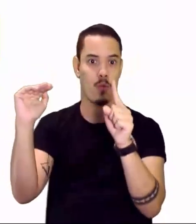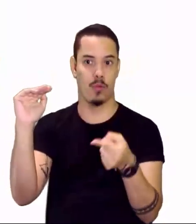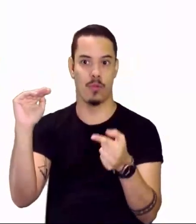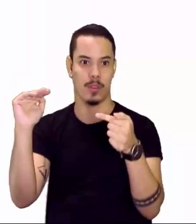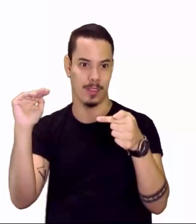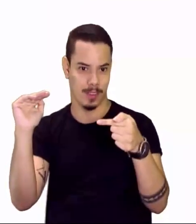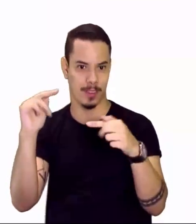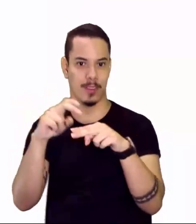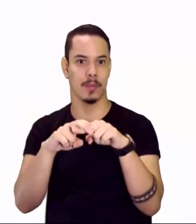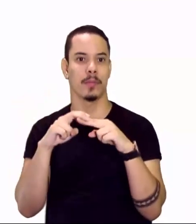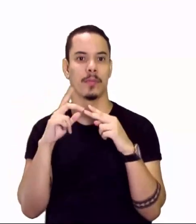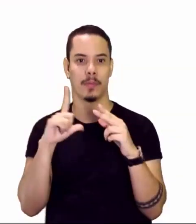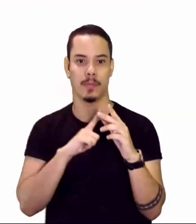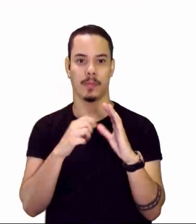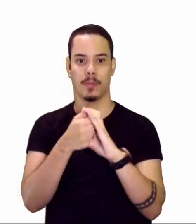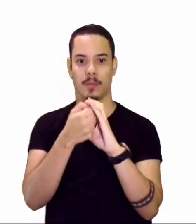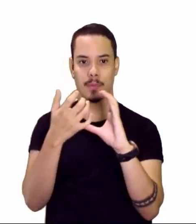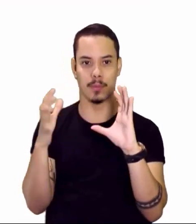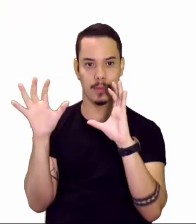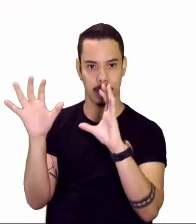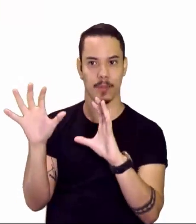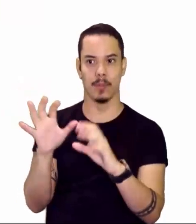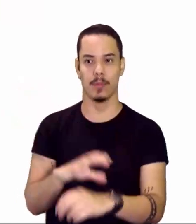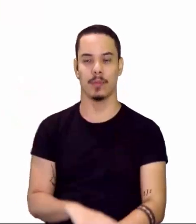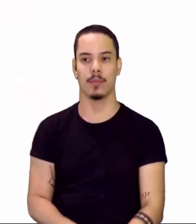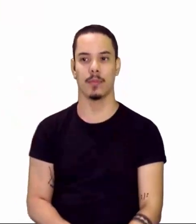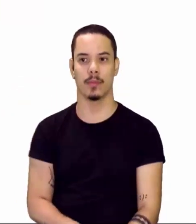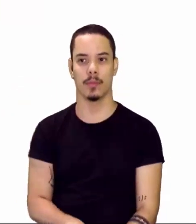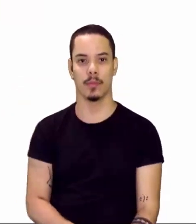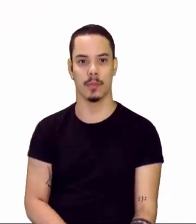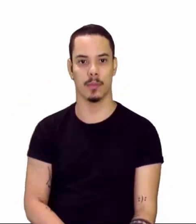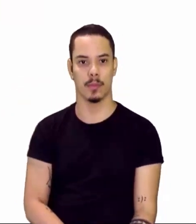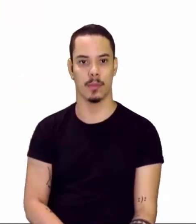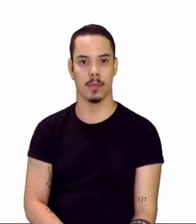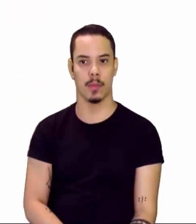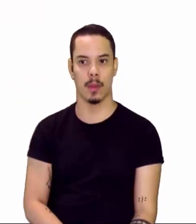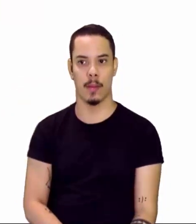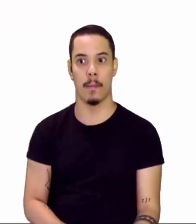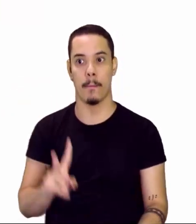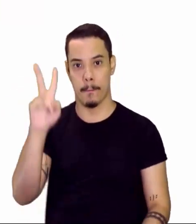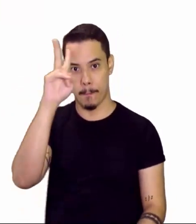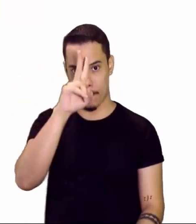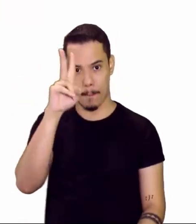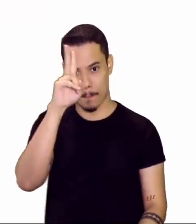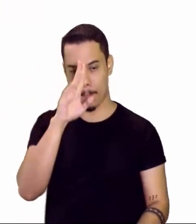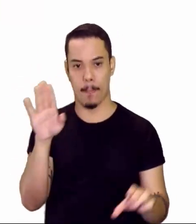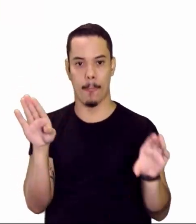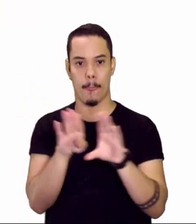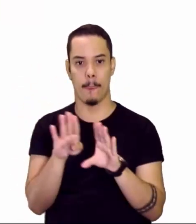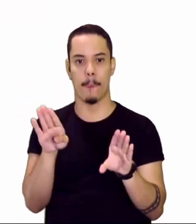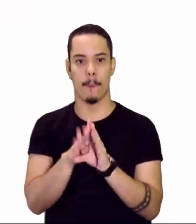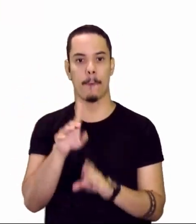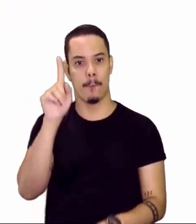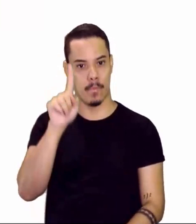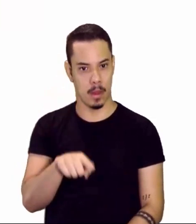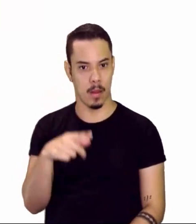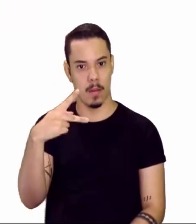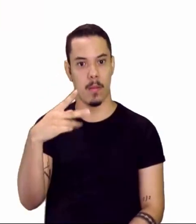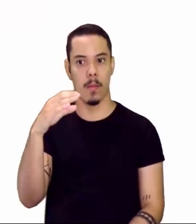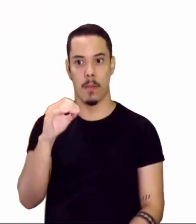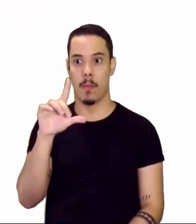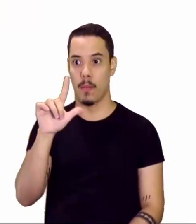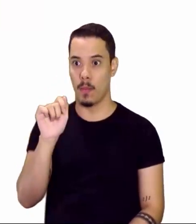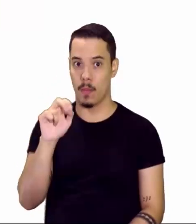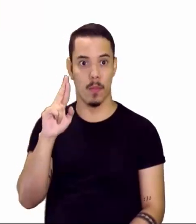isso caracteriza uma ligação iônica, meu caro aluno. E lembrando que se é ligação iônica, ela é polar.